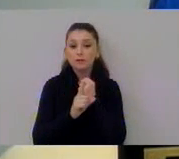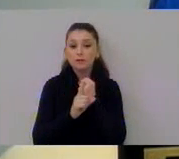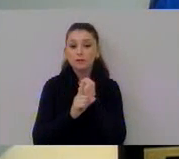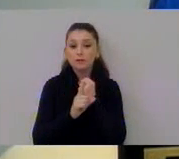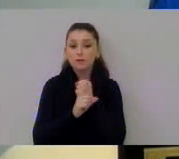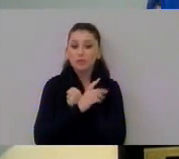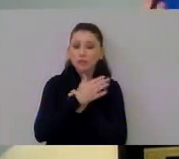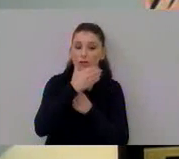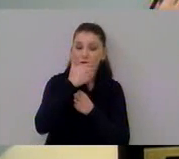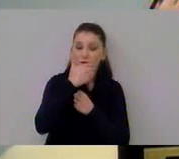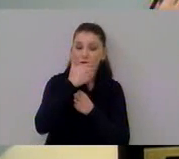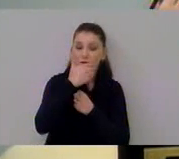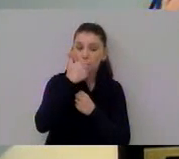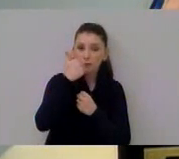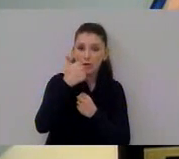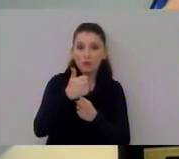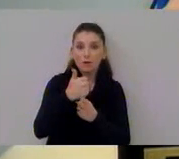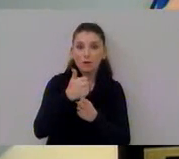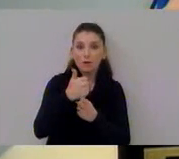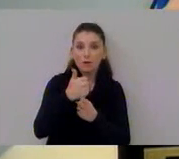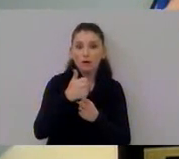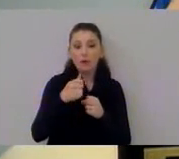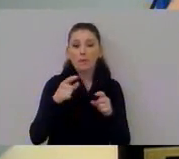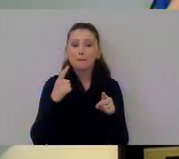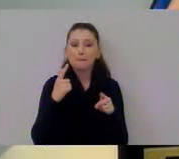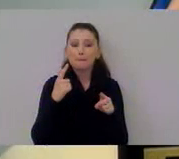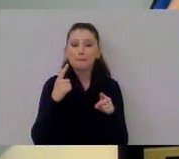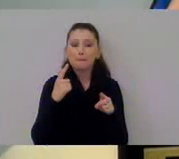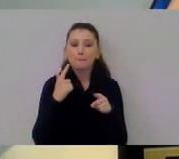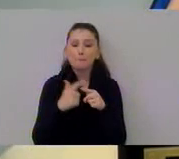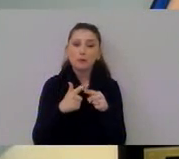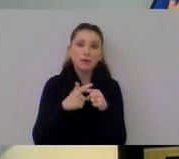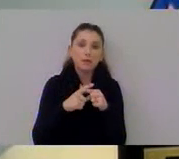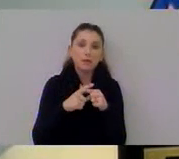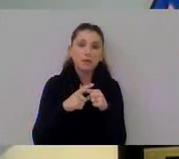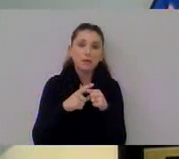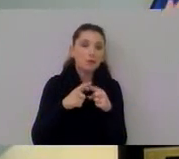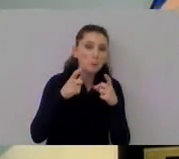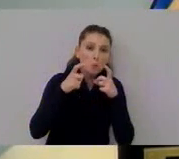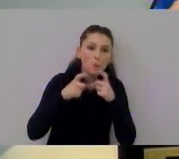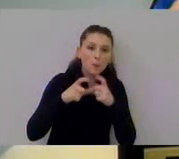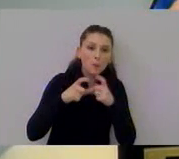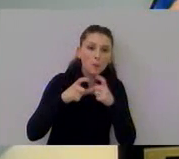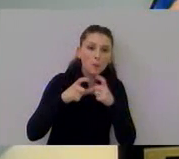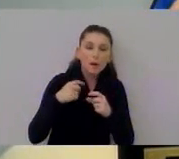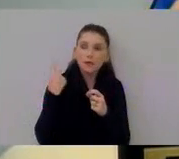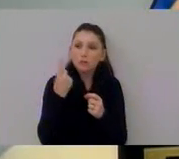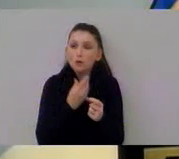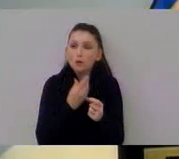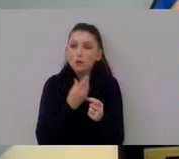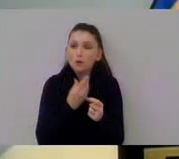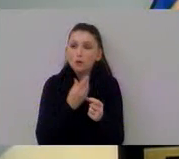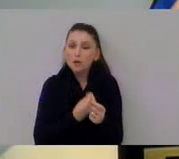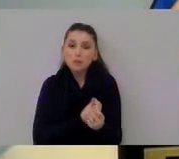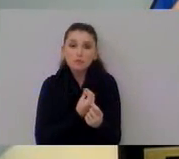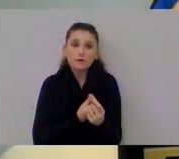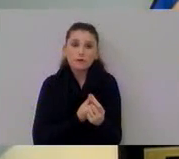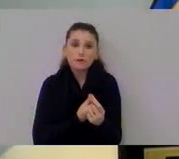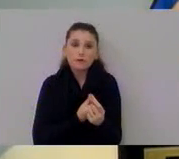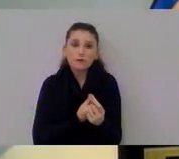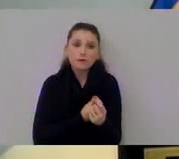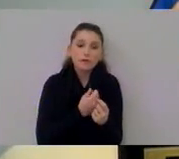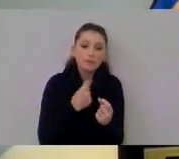Porque o bairro que a gente vive é onde a gente mora